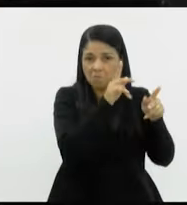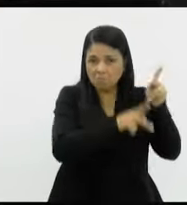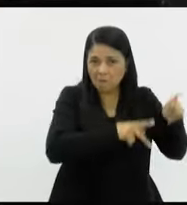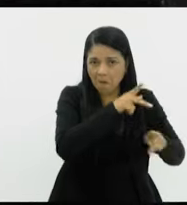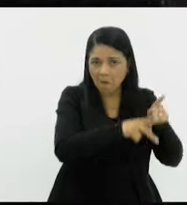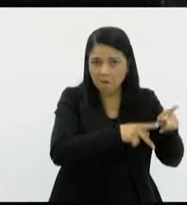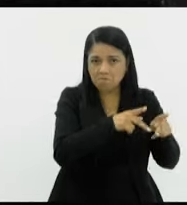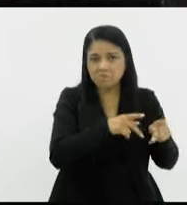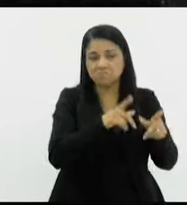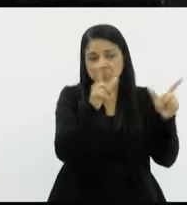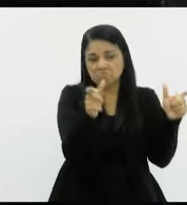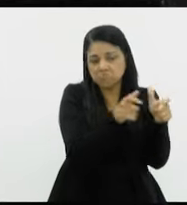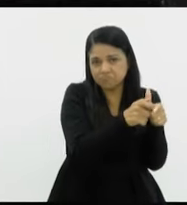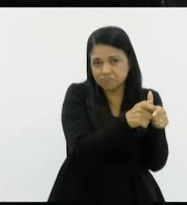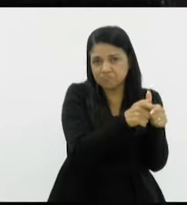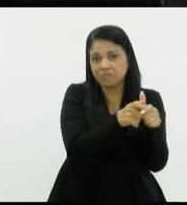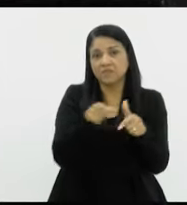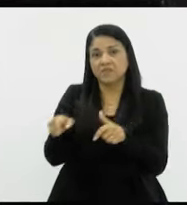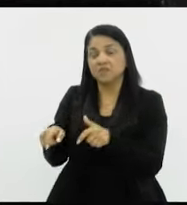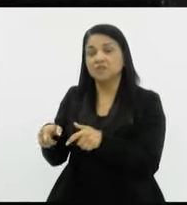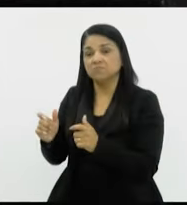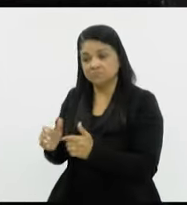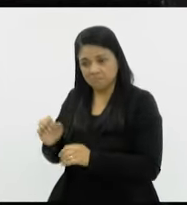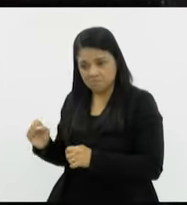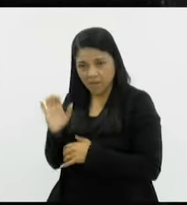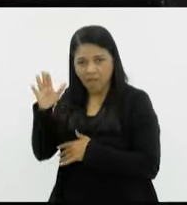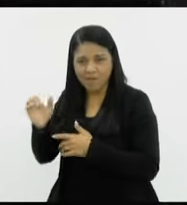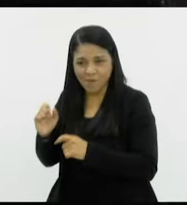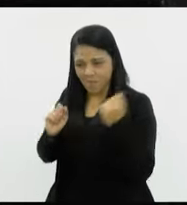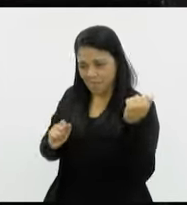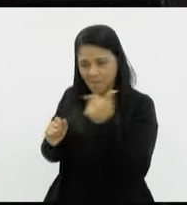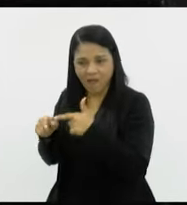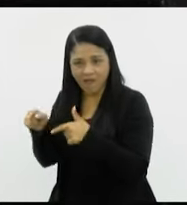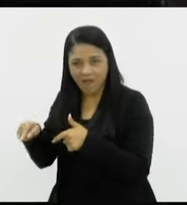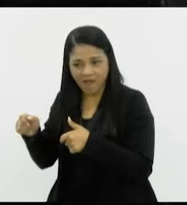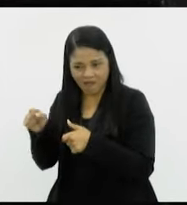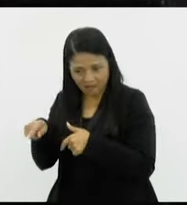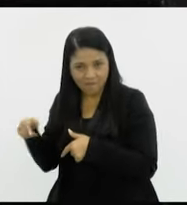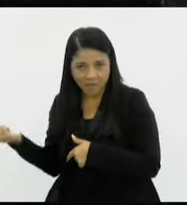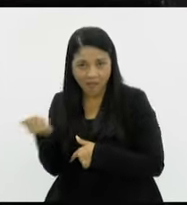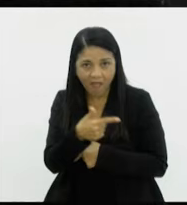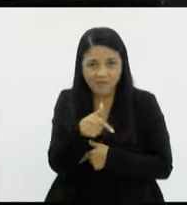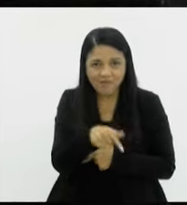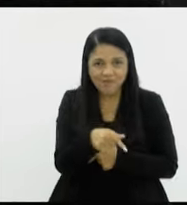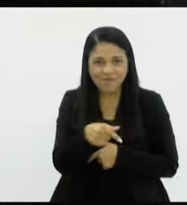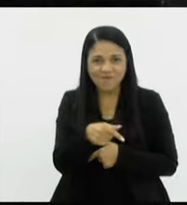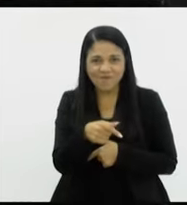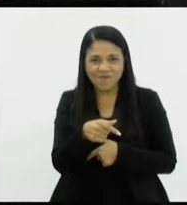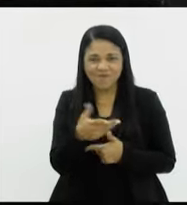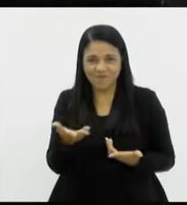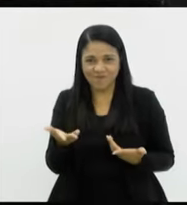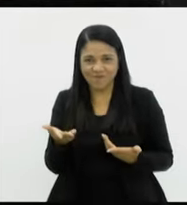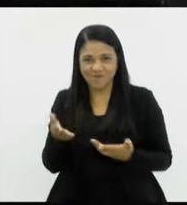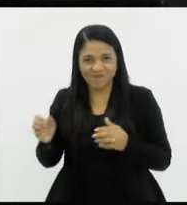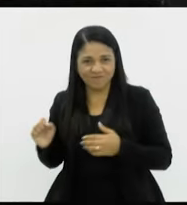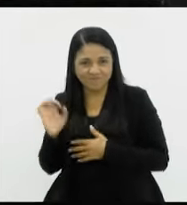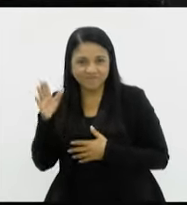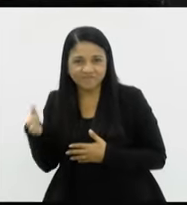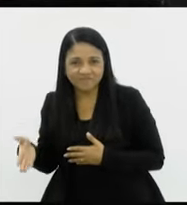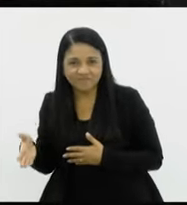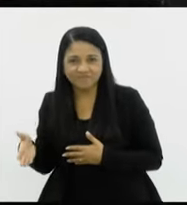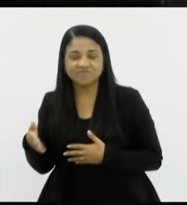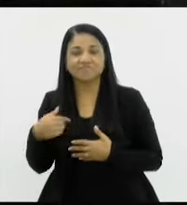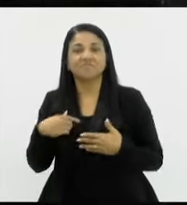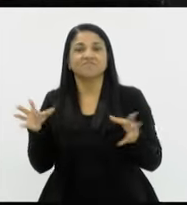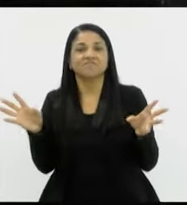um Estado majoritário para aqueles que já são mais ricos? É essa a política que vamos desempenhar? Então, eu acho que, caminhando aqui